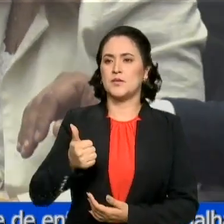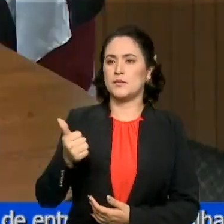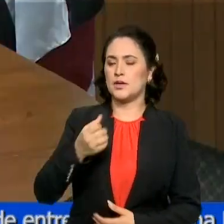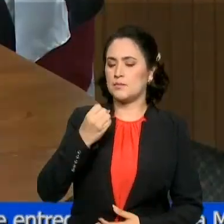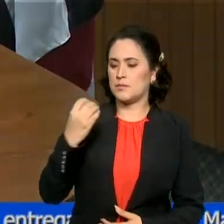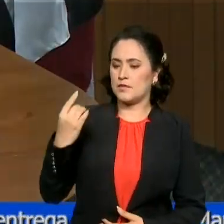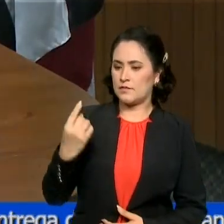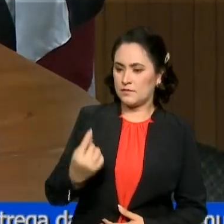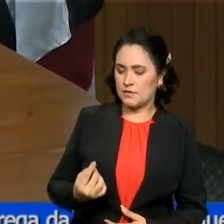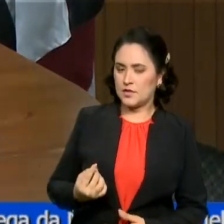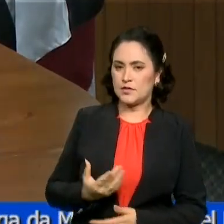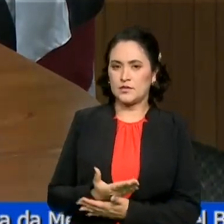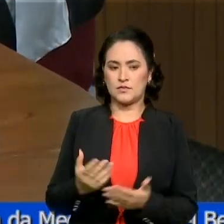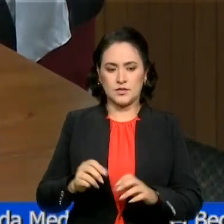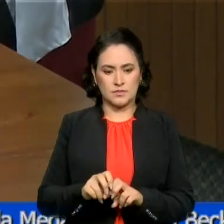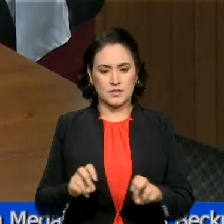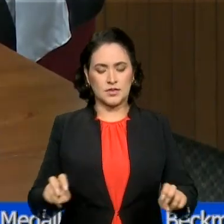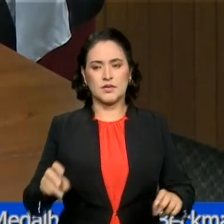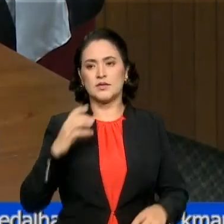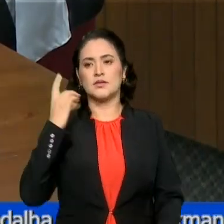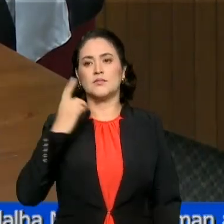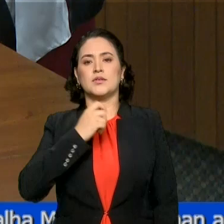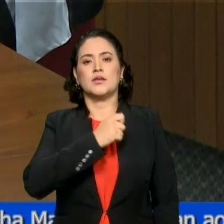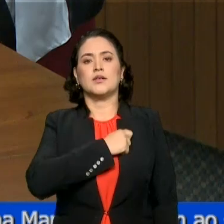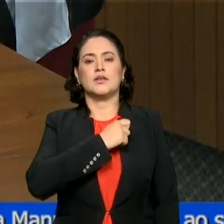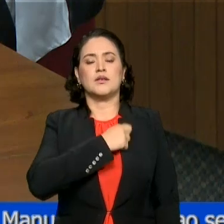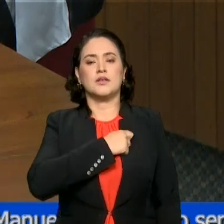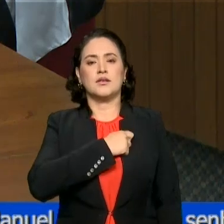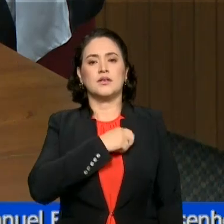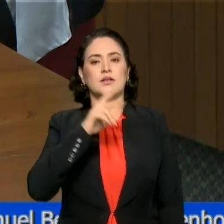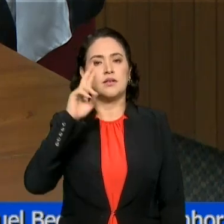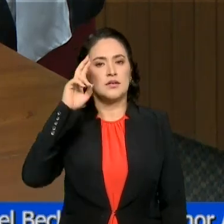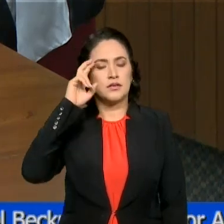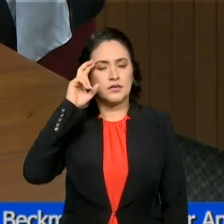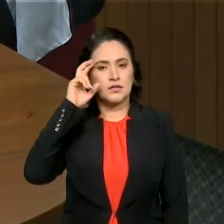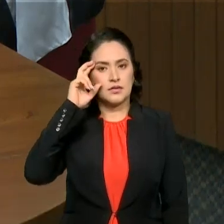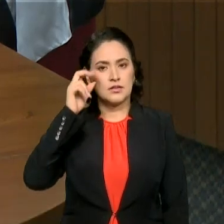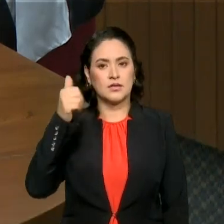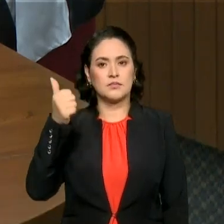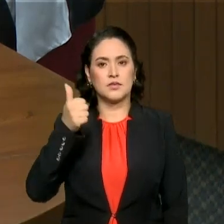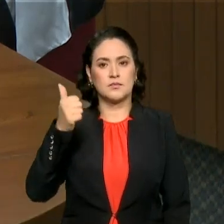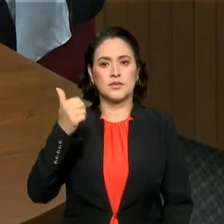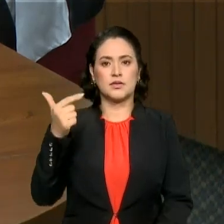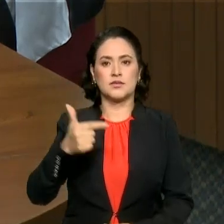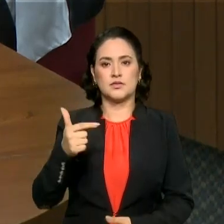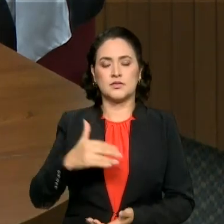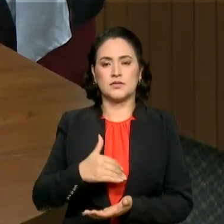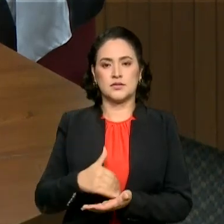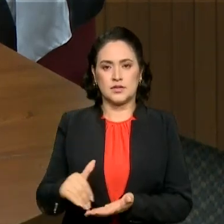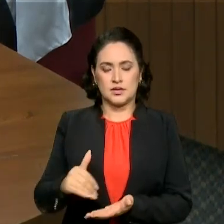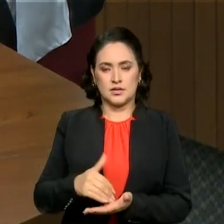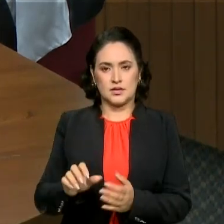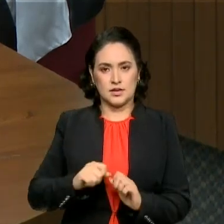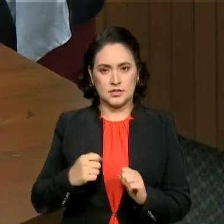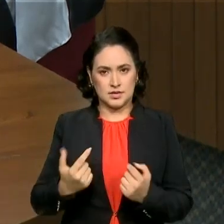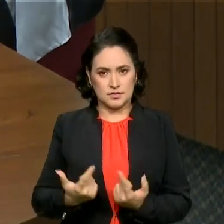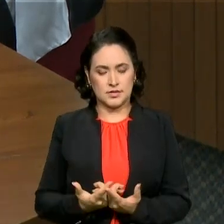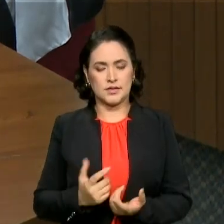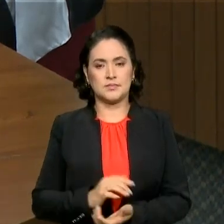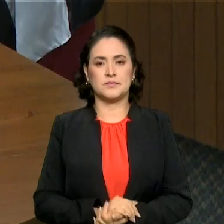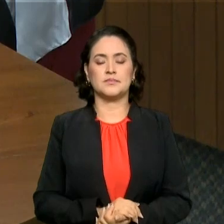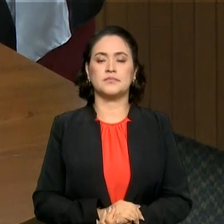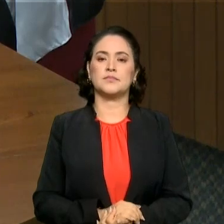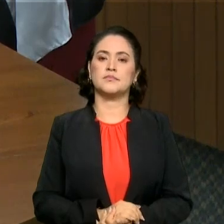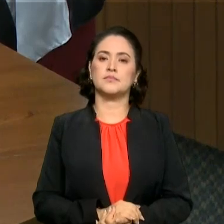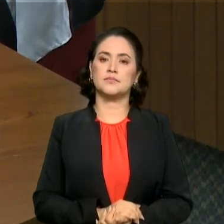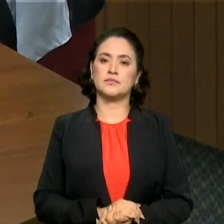mesa, deputado Antônio Pereira, deputado Roberto Costa, primeiro e segundo secretário da nossa casa. Quero cumprimentar aqui